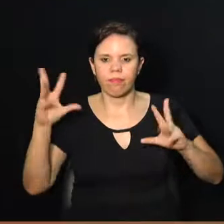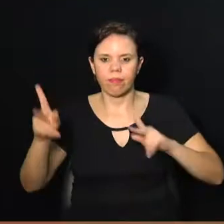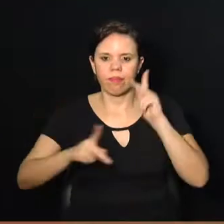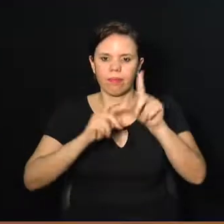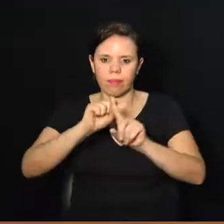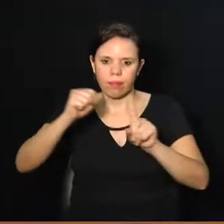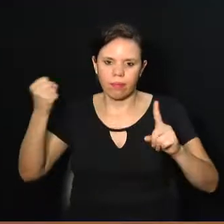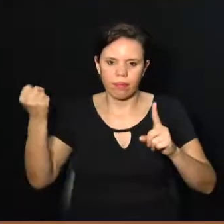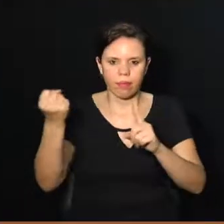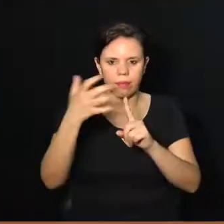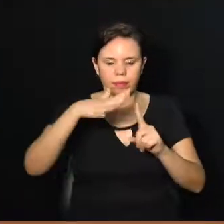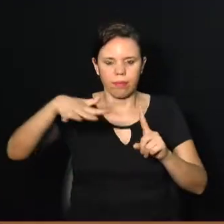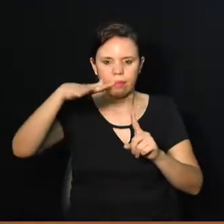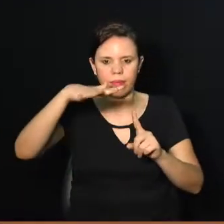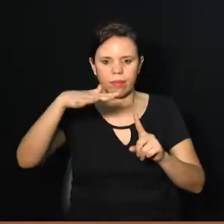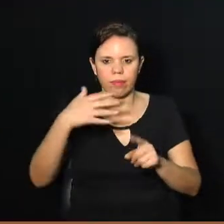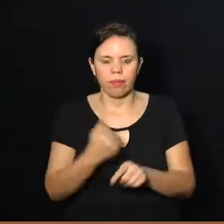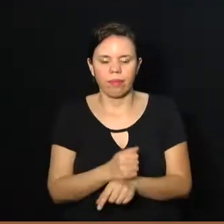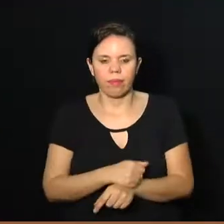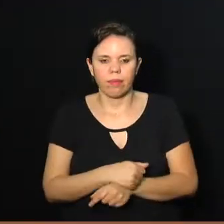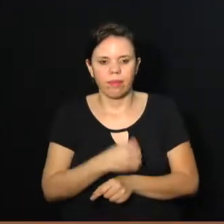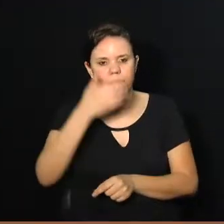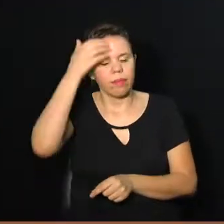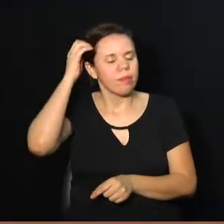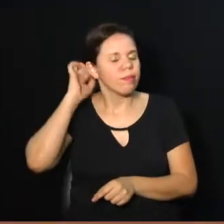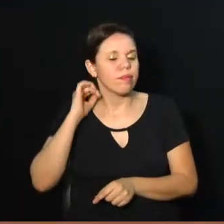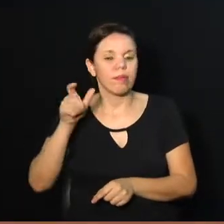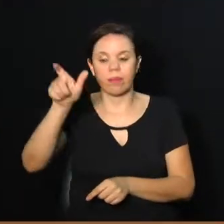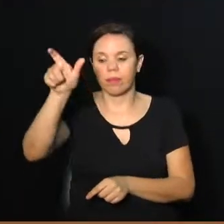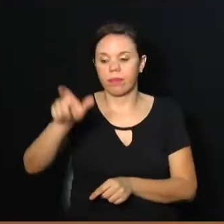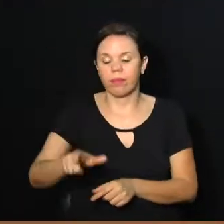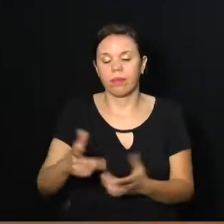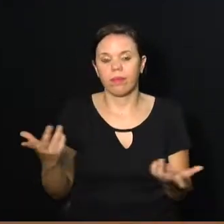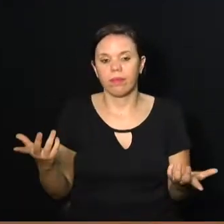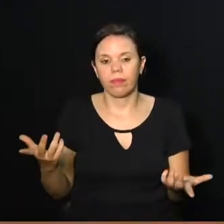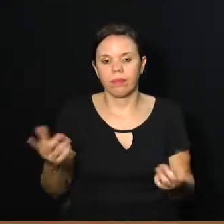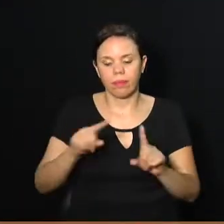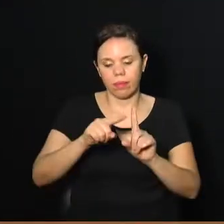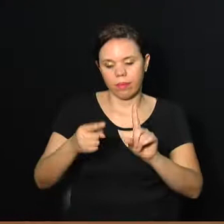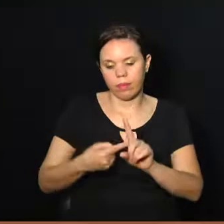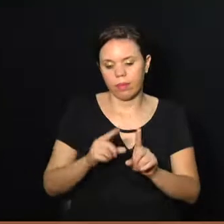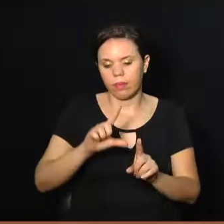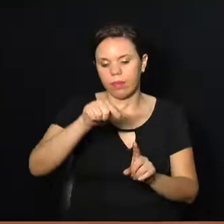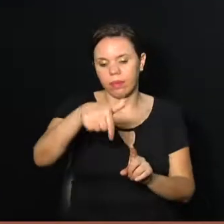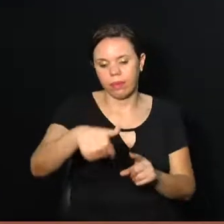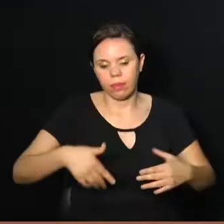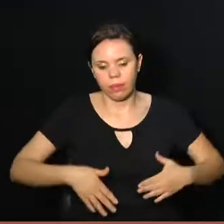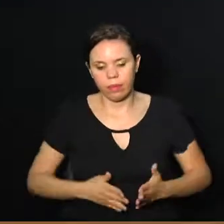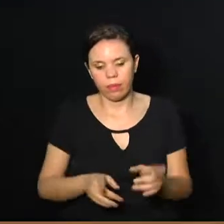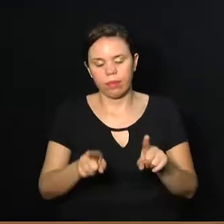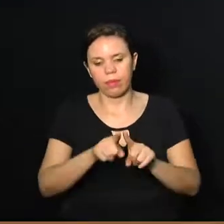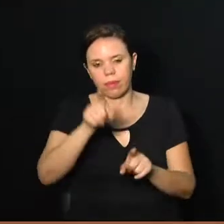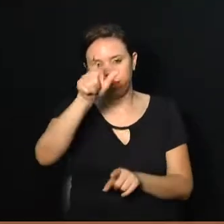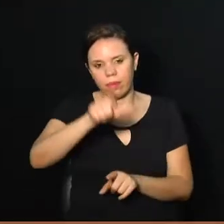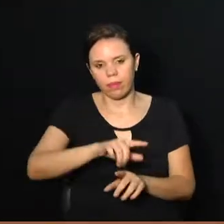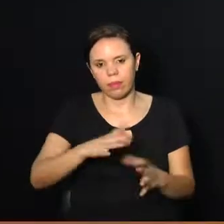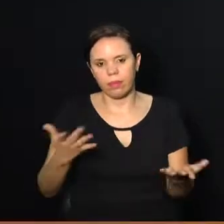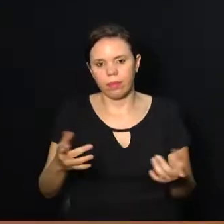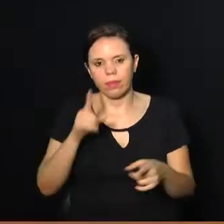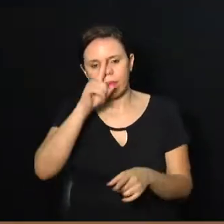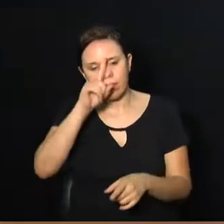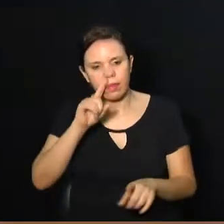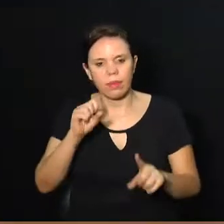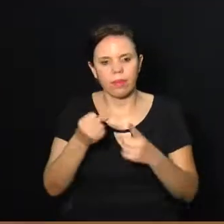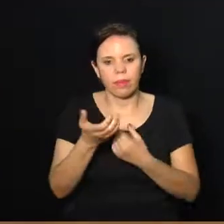sociedade: a presença de gestantes e pós-parto em vulnerabilidade social e com problemas de